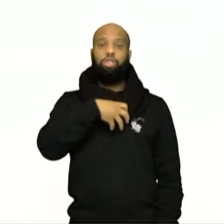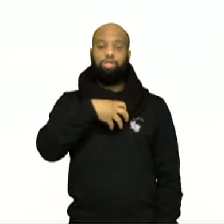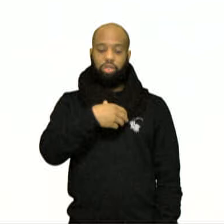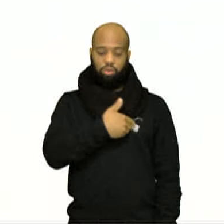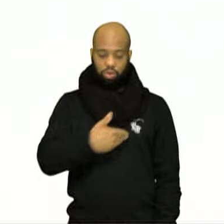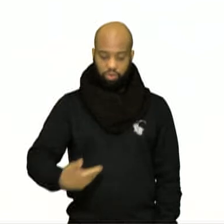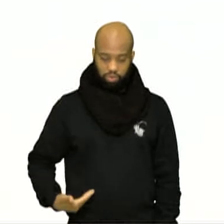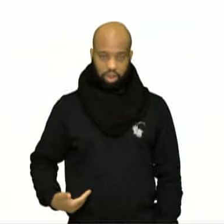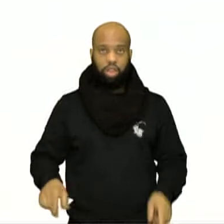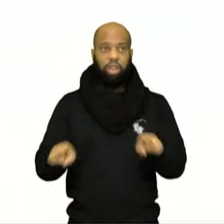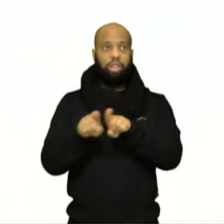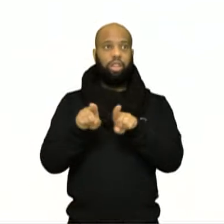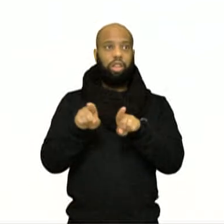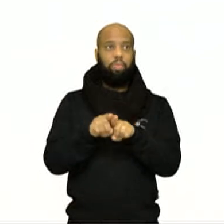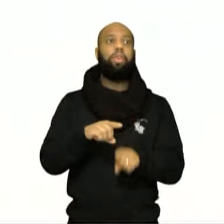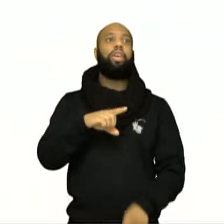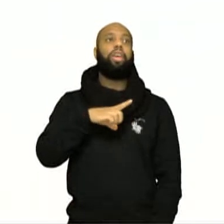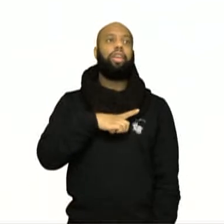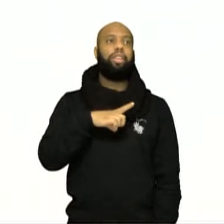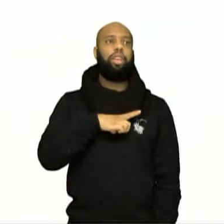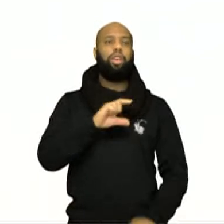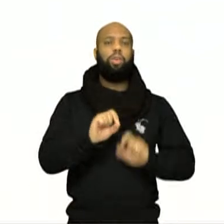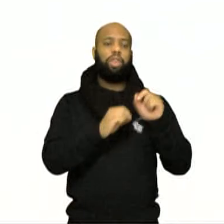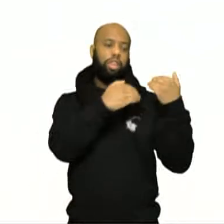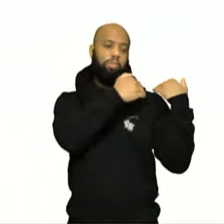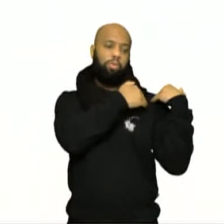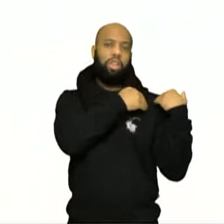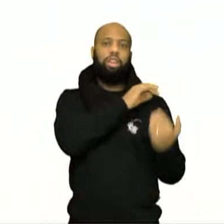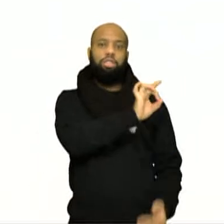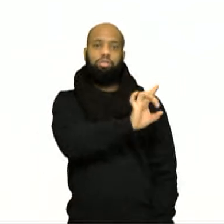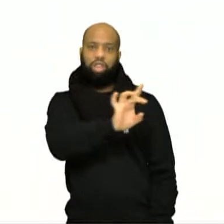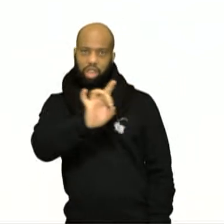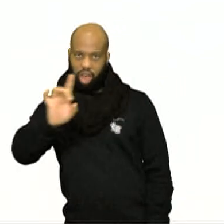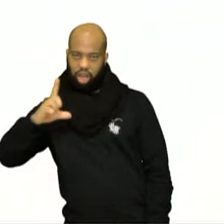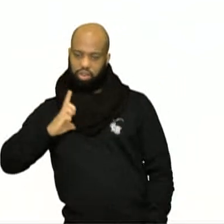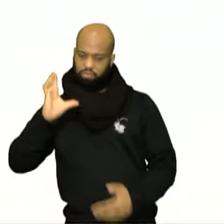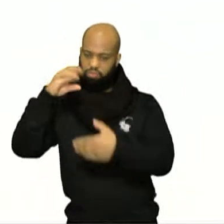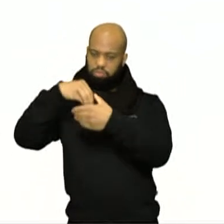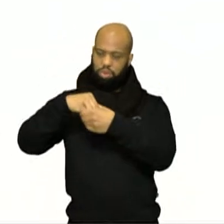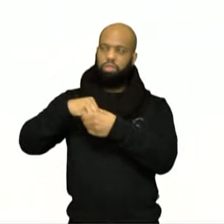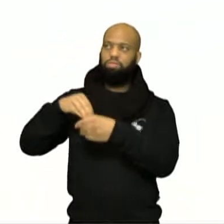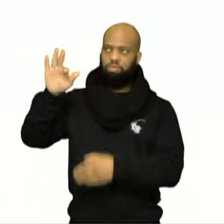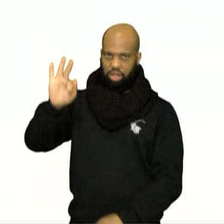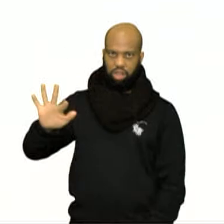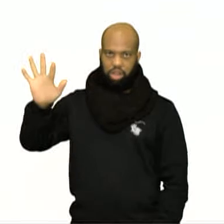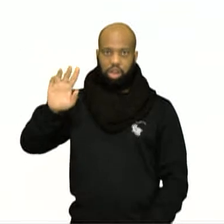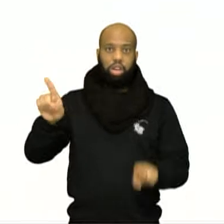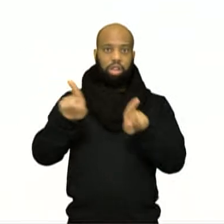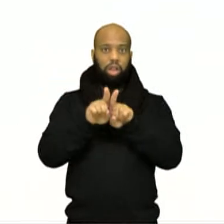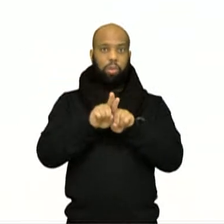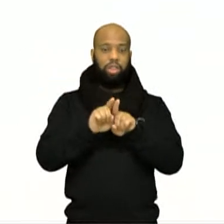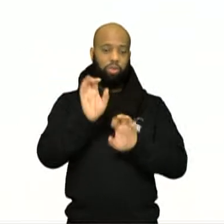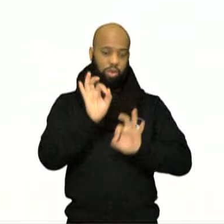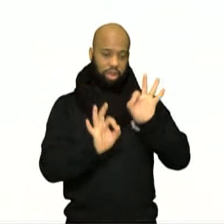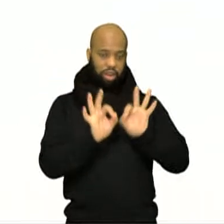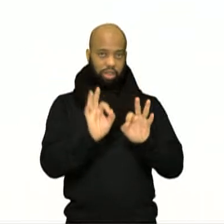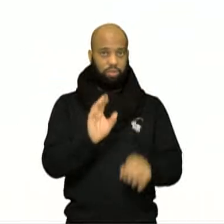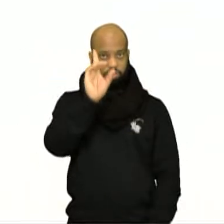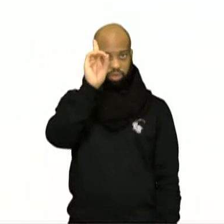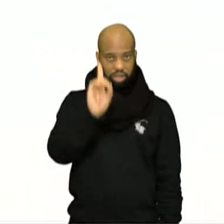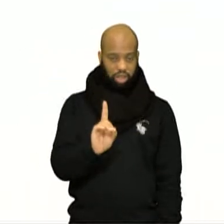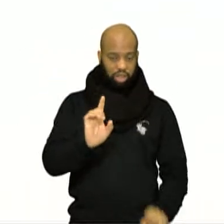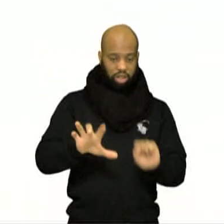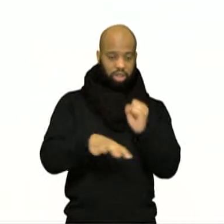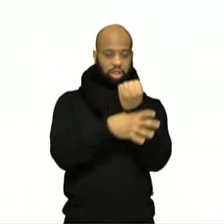e atribuições dos entes da federação. Temos também o regulamento dos direitos e garantias